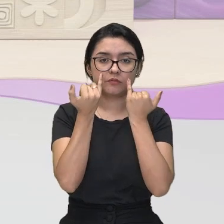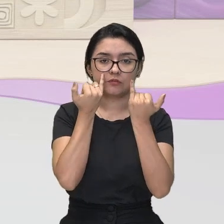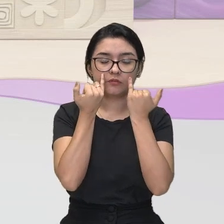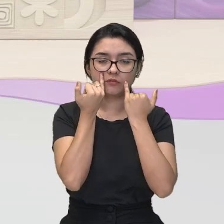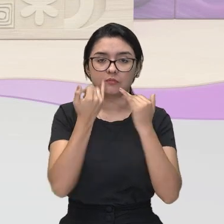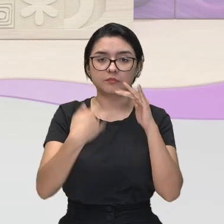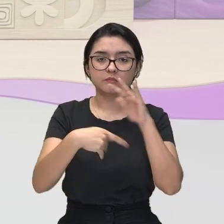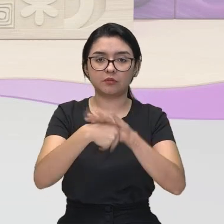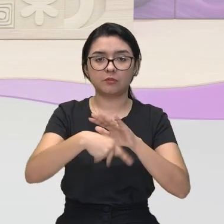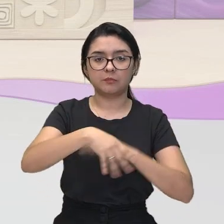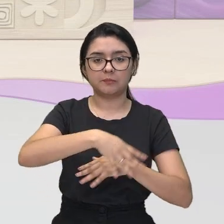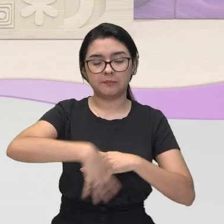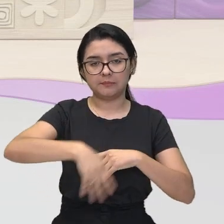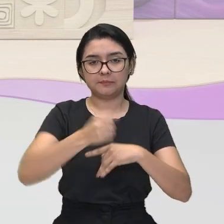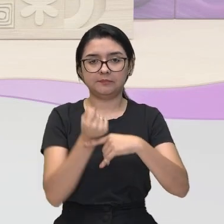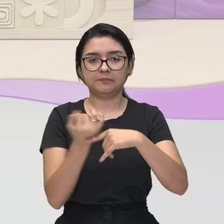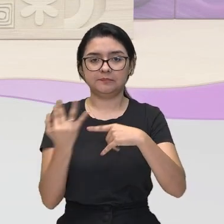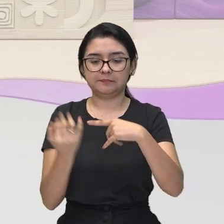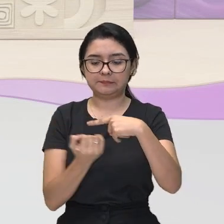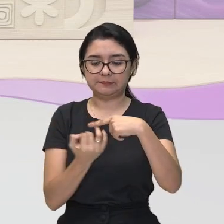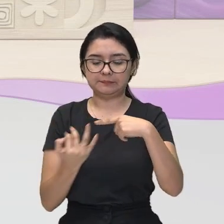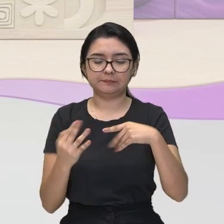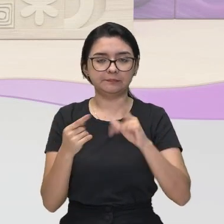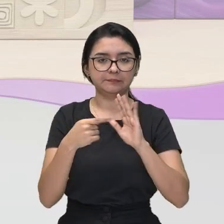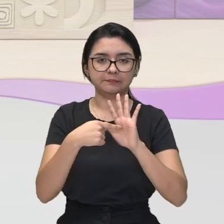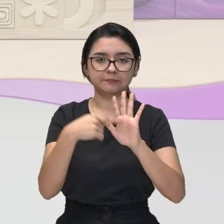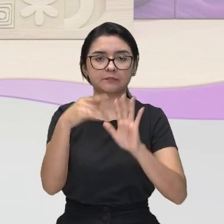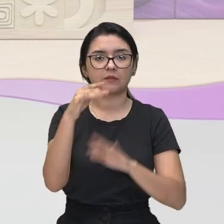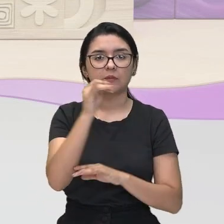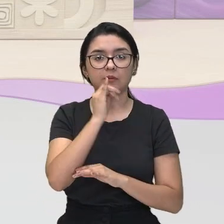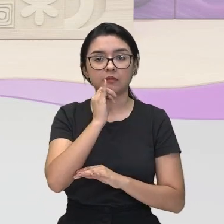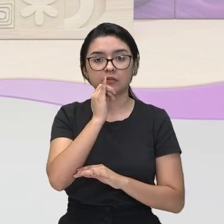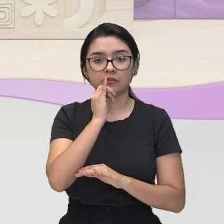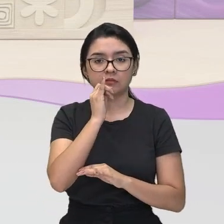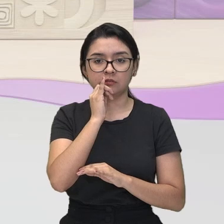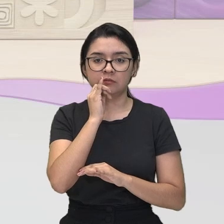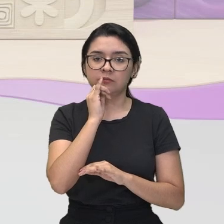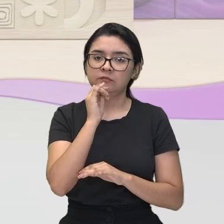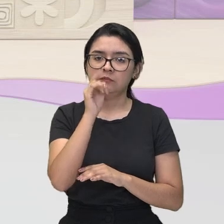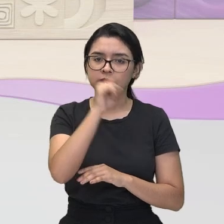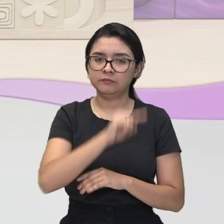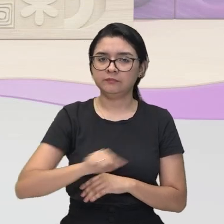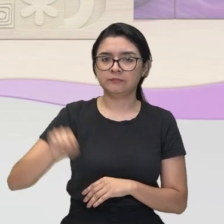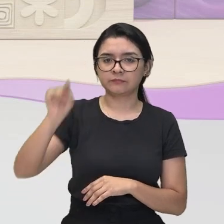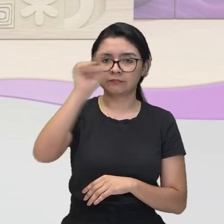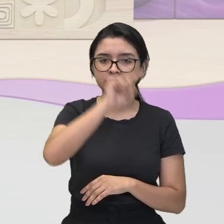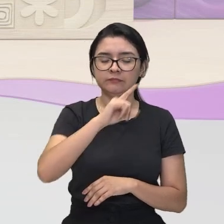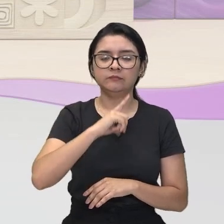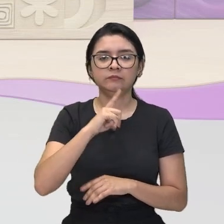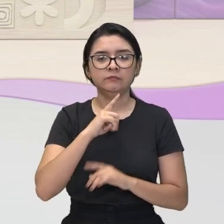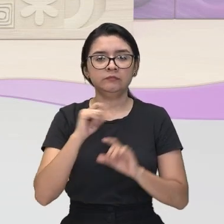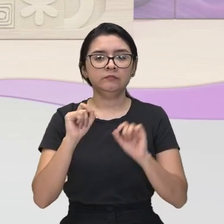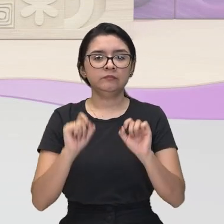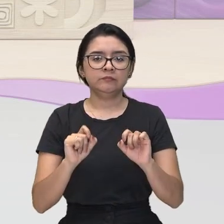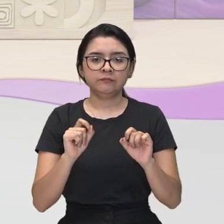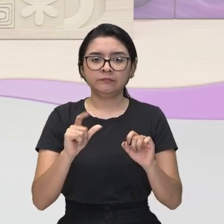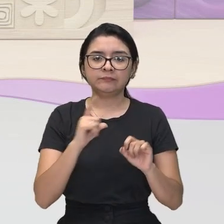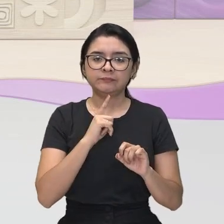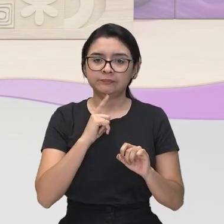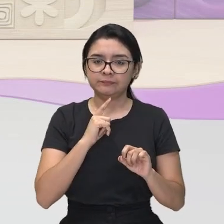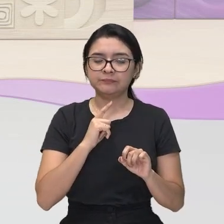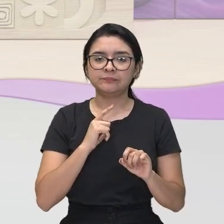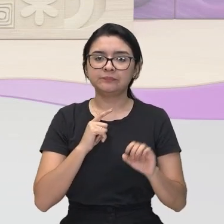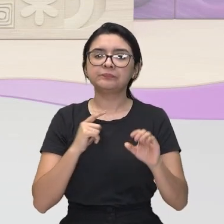Tudo bem? Vou trazer para você aqui um exemplo aqui de uma figura, né, com uma fração. Observe, eu tenho aqui um círculo. Nesse círculo eu pintei